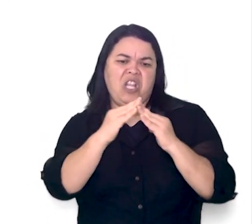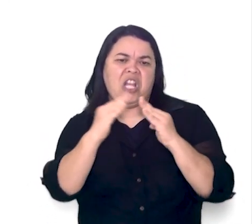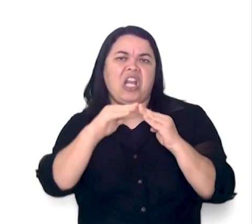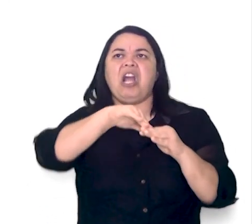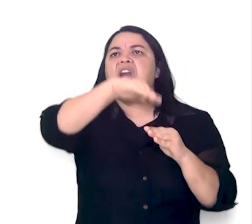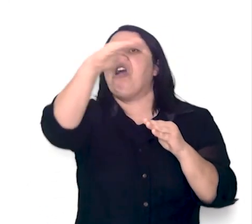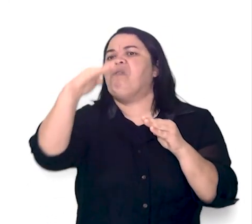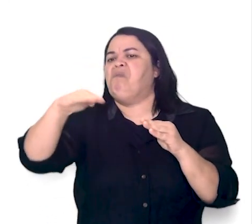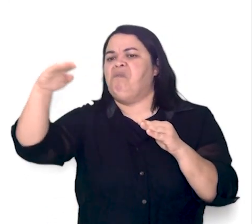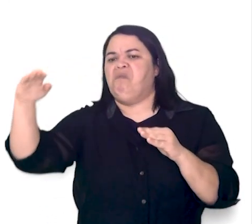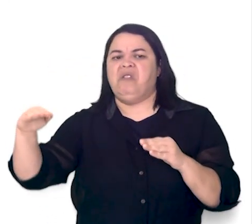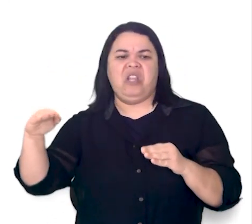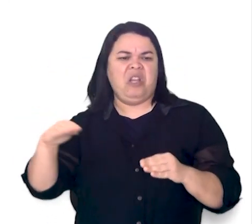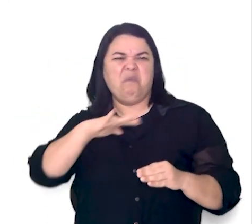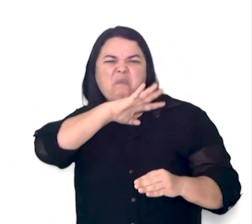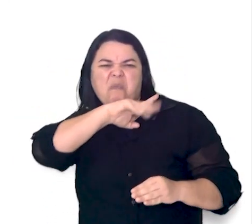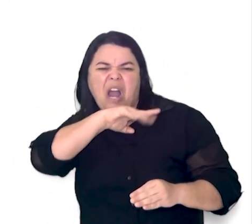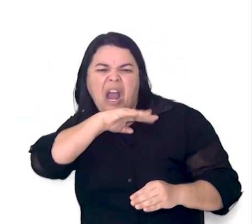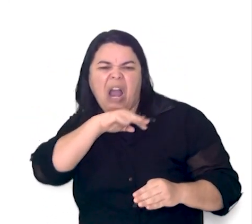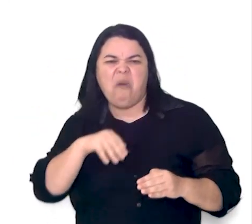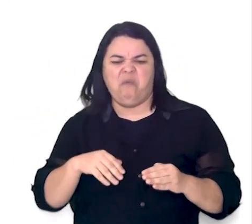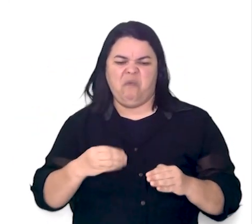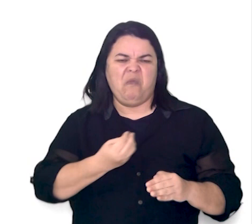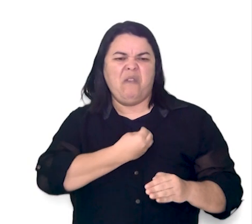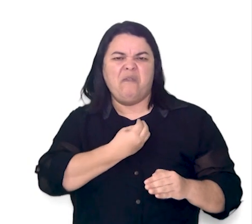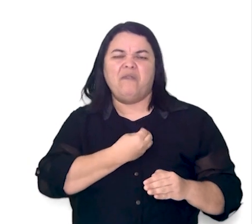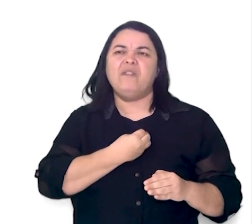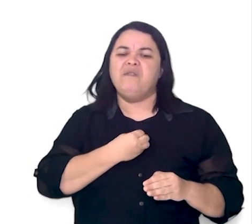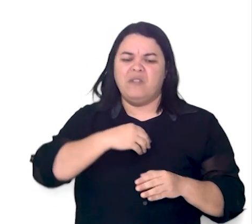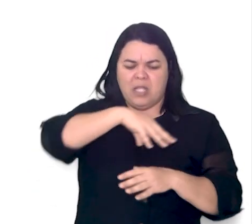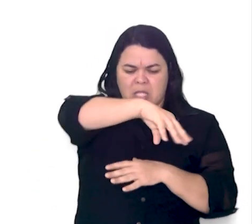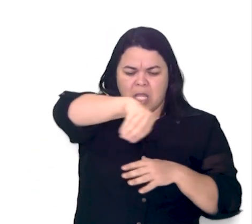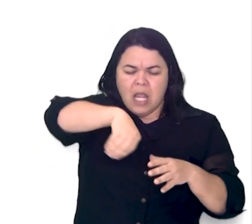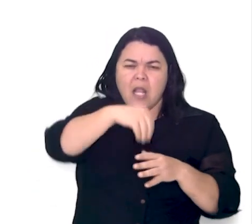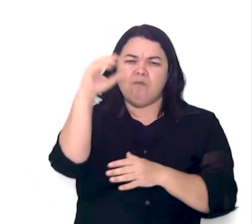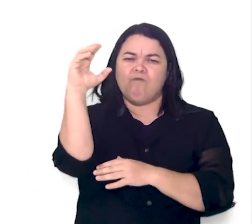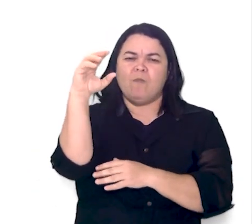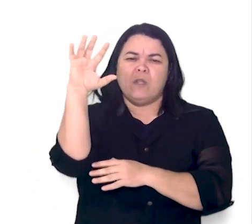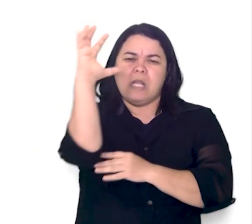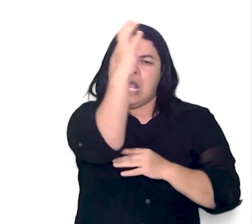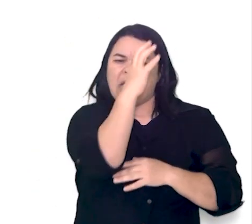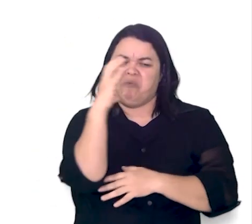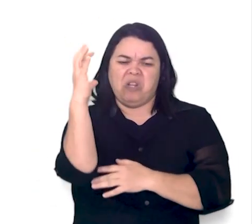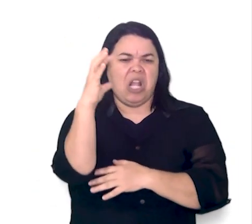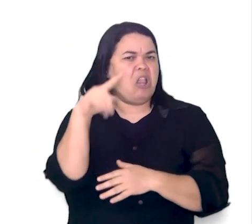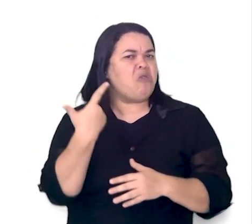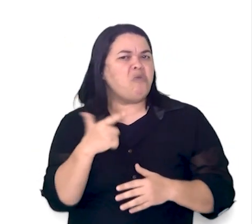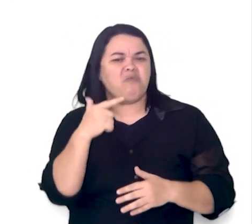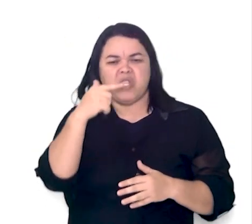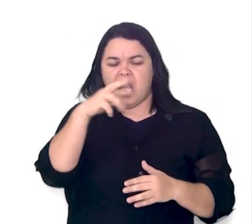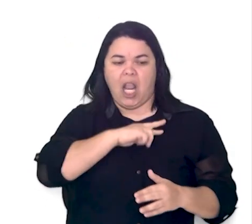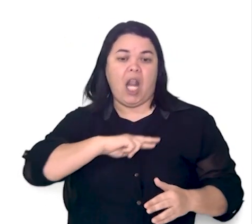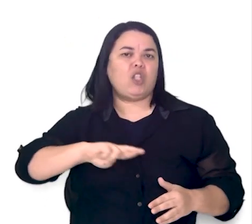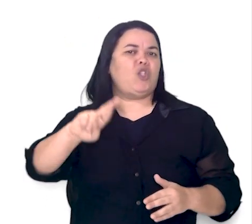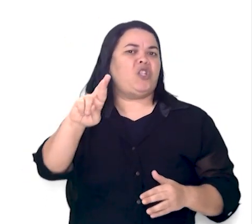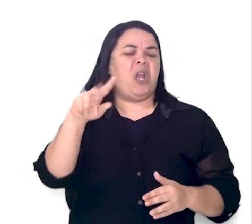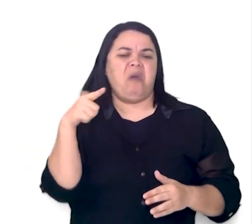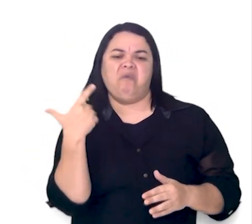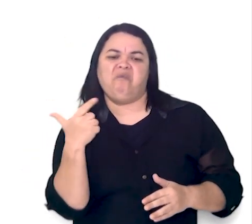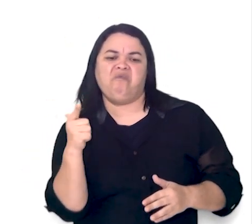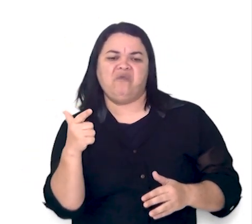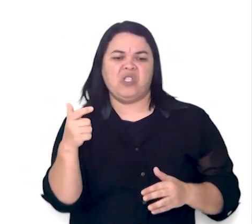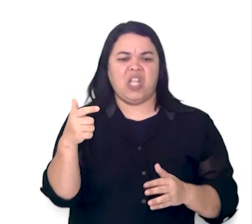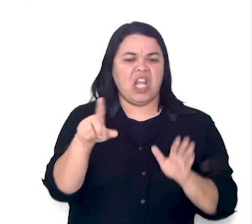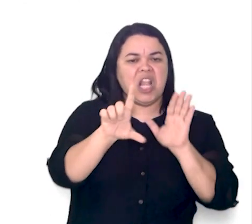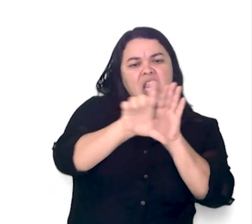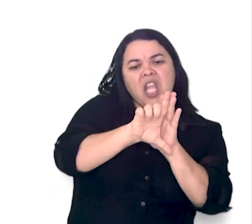e desumanas. Vivem em som da natureza, nem seguem fé, nem lei, nem